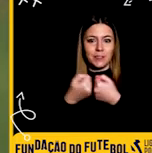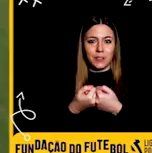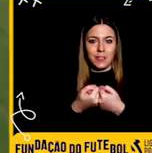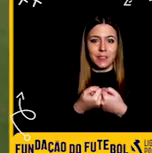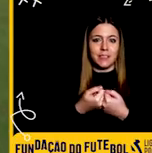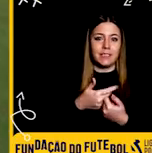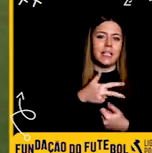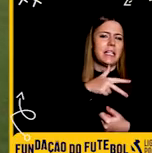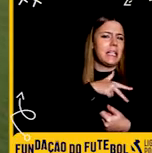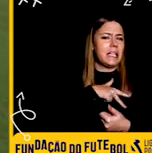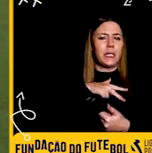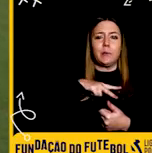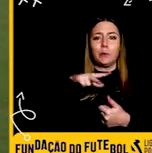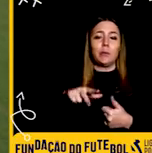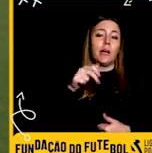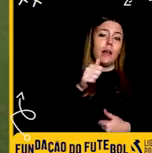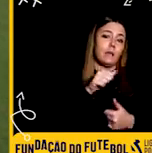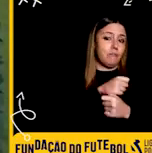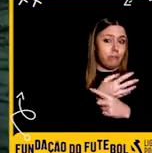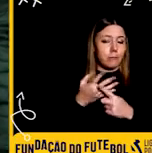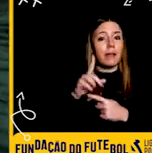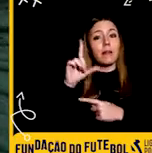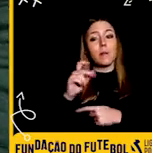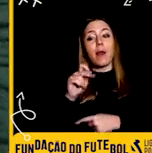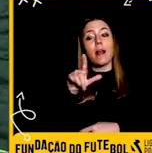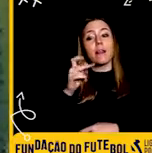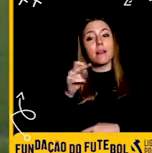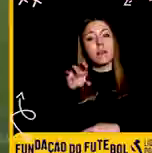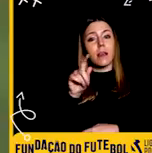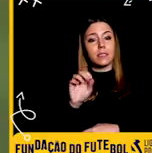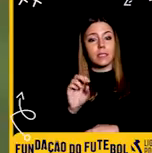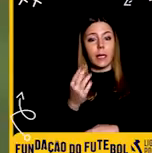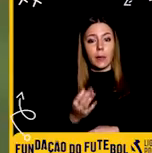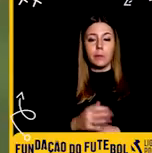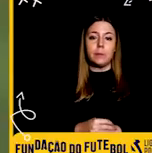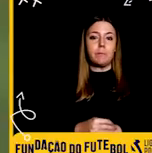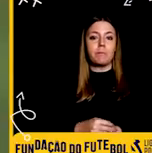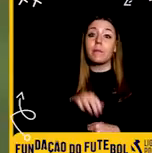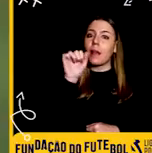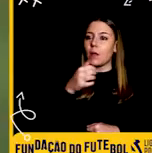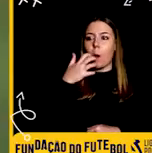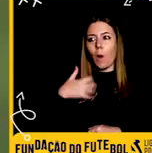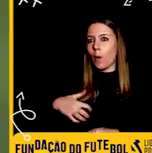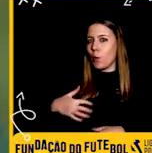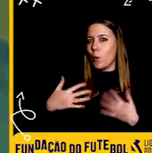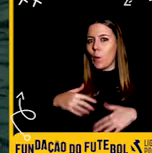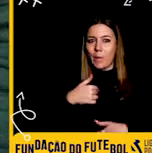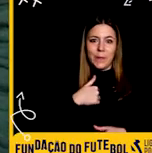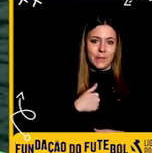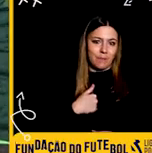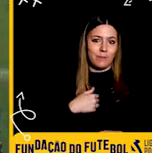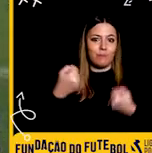jogos entre Liga Portugal B-Win, Liga Portugal Salve-Segue e ainda Allianz Cup. É sem dúvida um orgulho para mim,